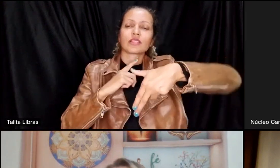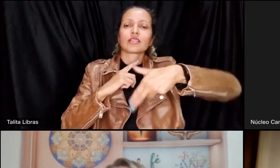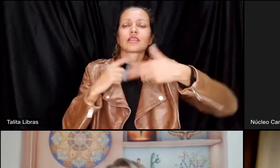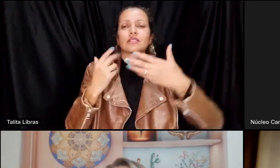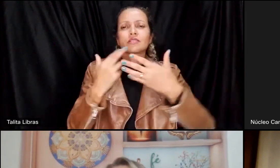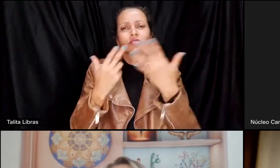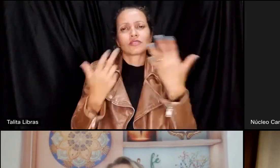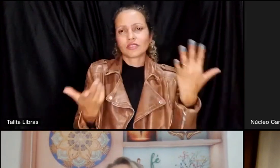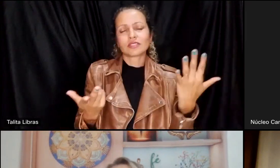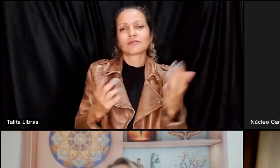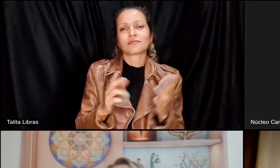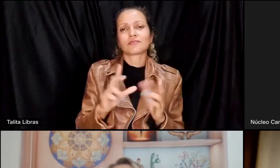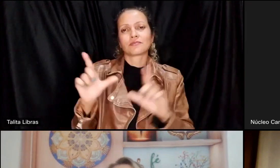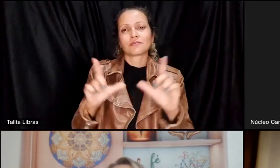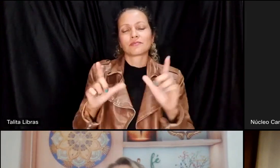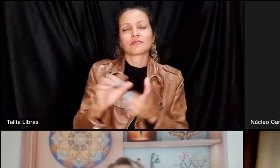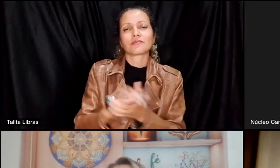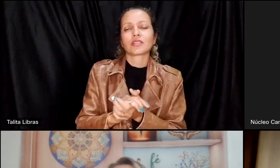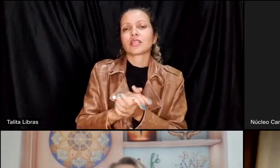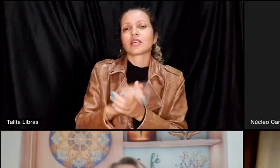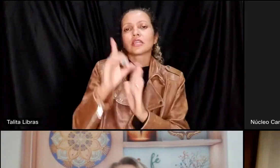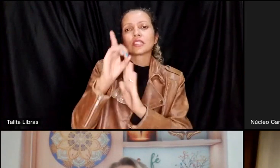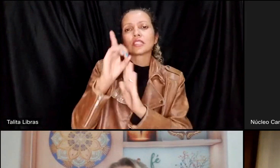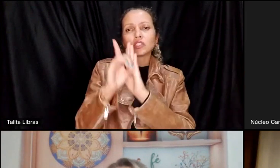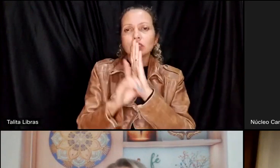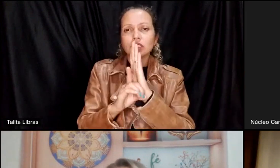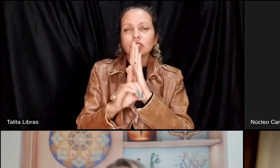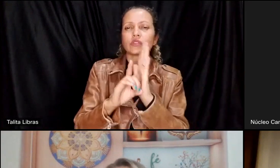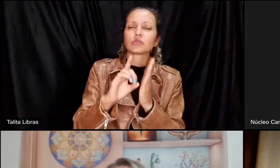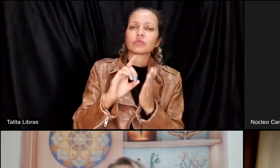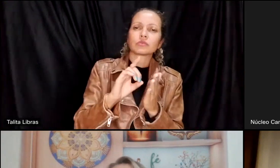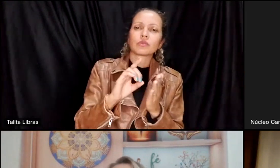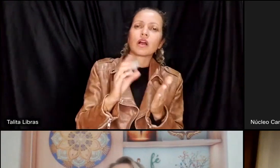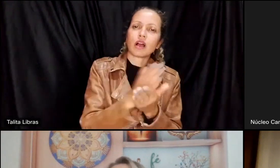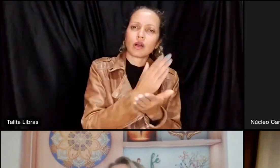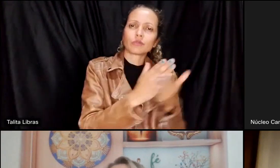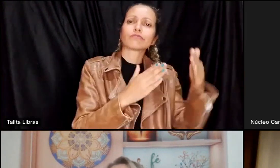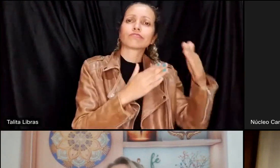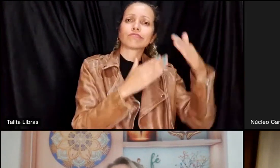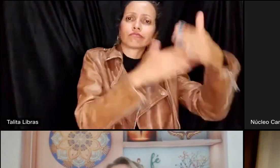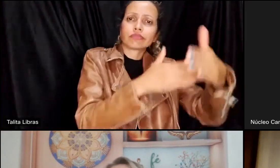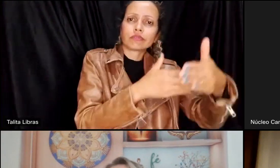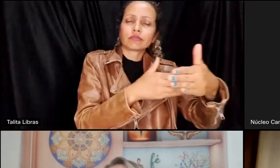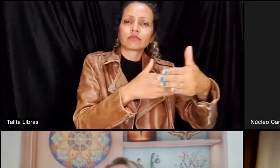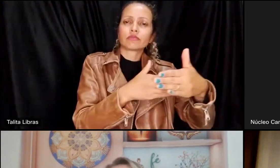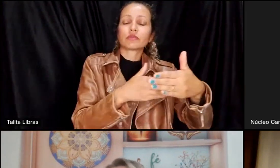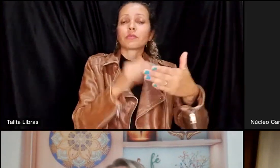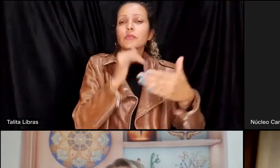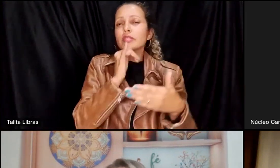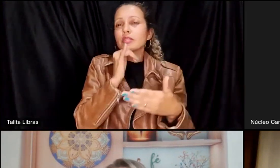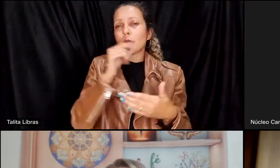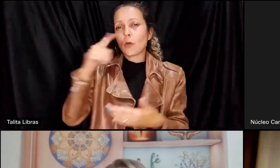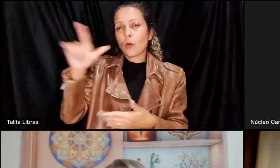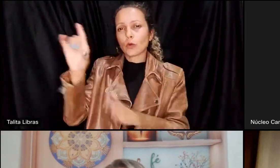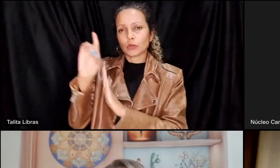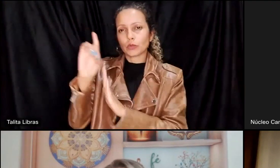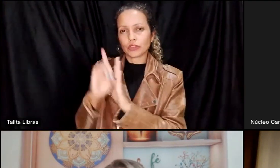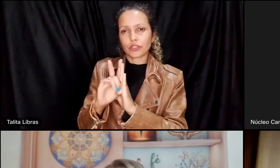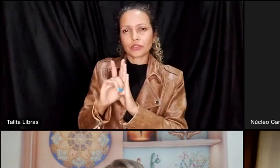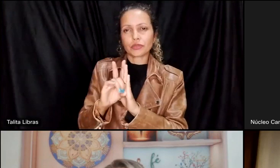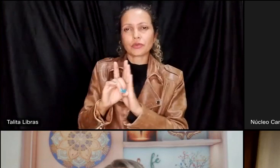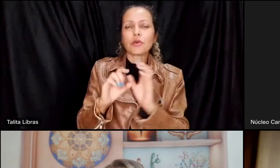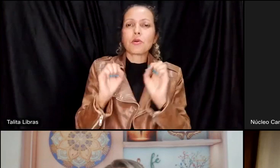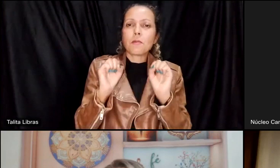tempo todo. Por exemplo, eles têm direito a escolher em qual língua ele vai se alfabetizar.